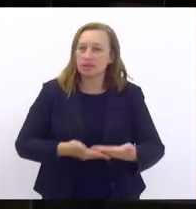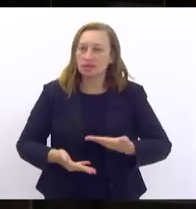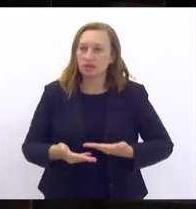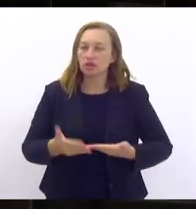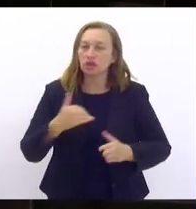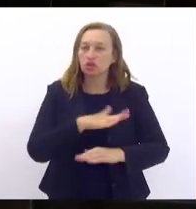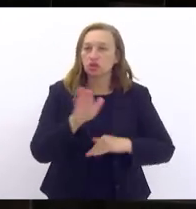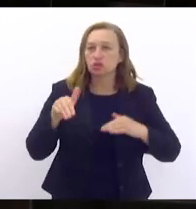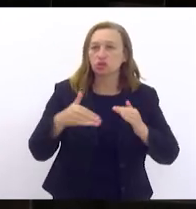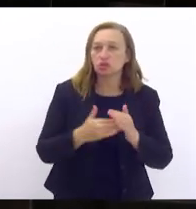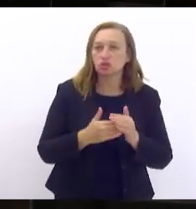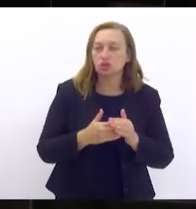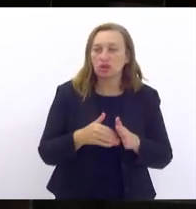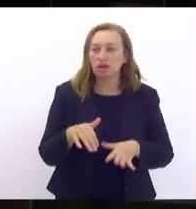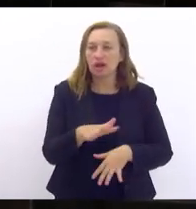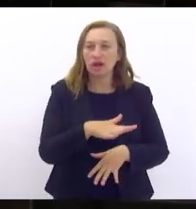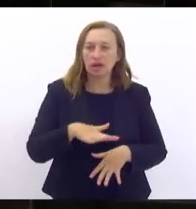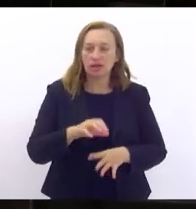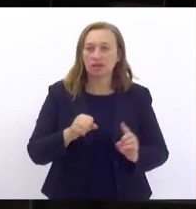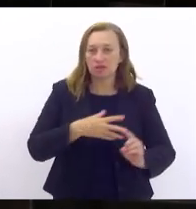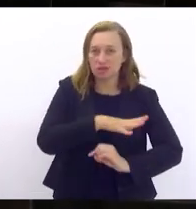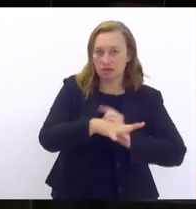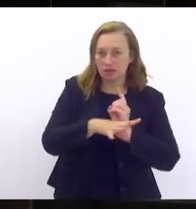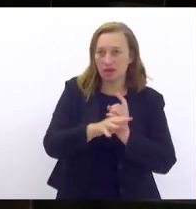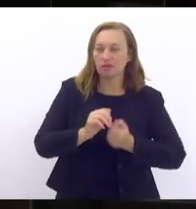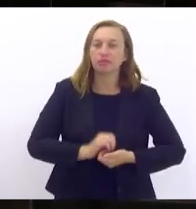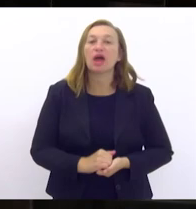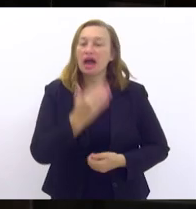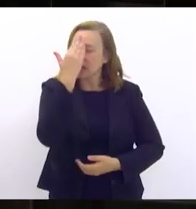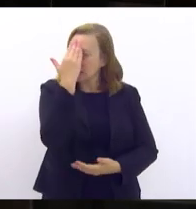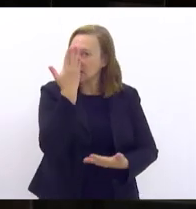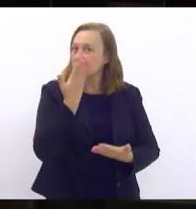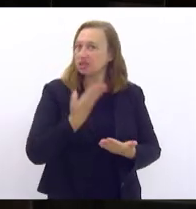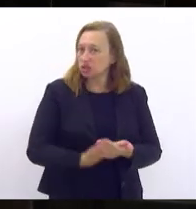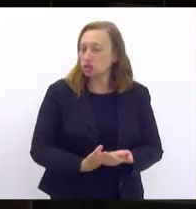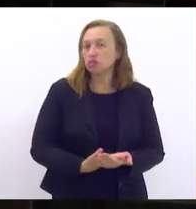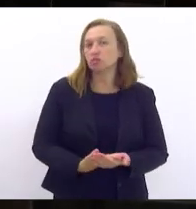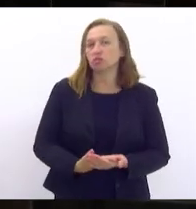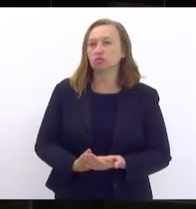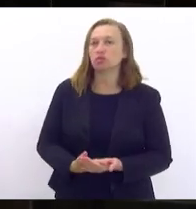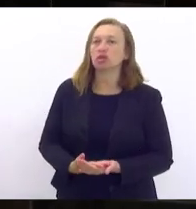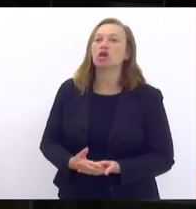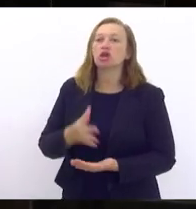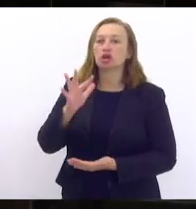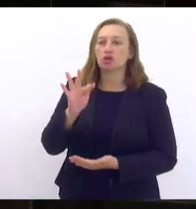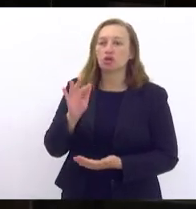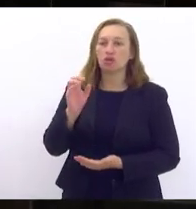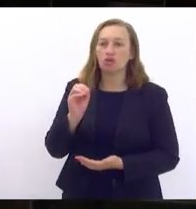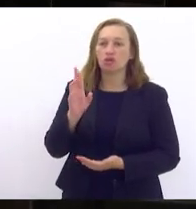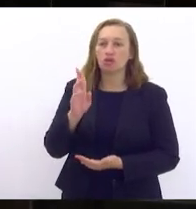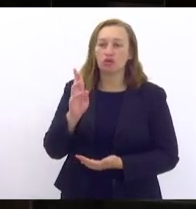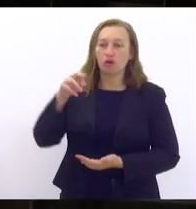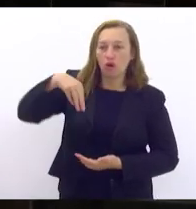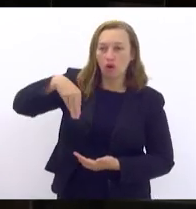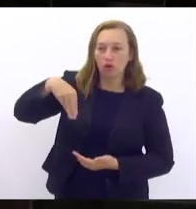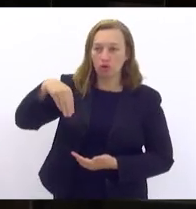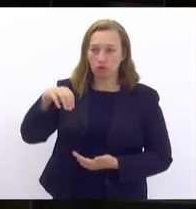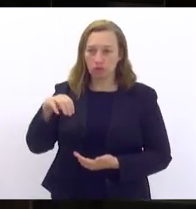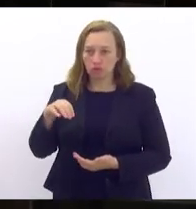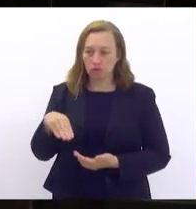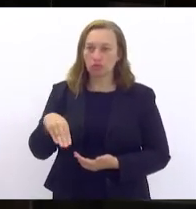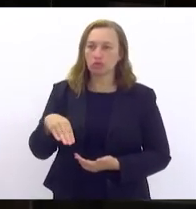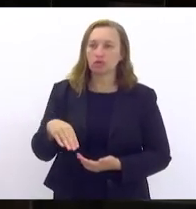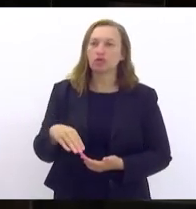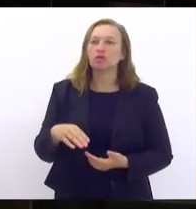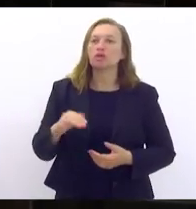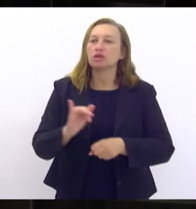de todos os setores da sociedade acredito firmemente que o fórum permanente desenvolvimento estratégico do